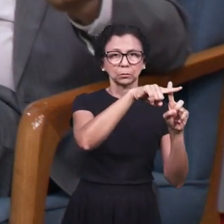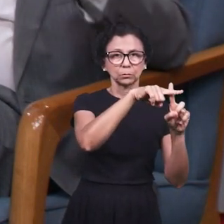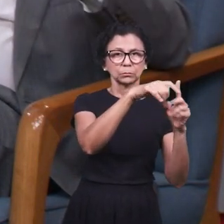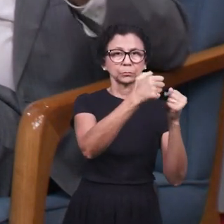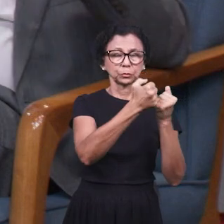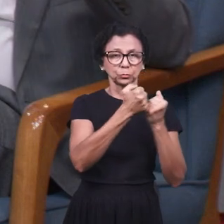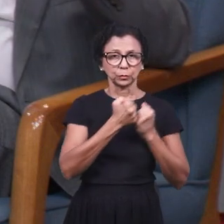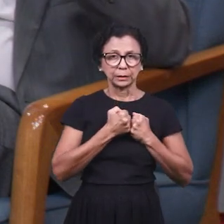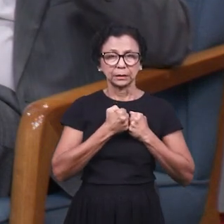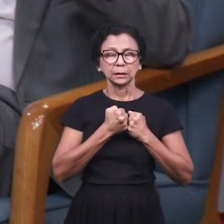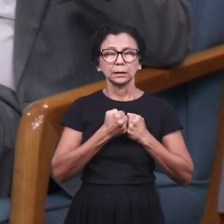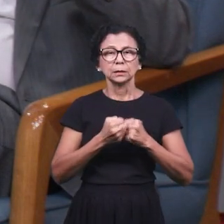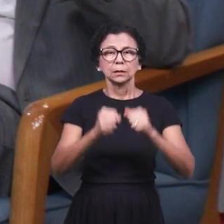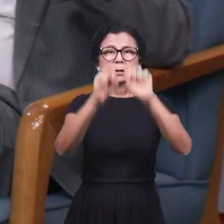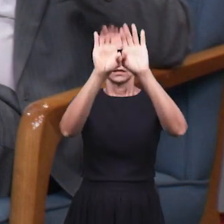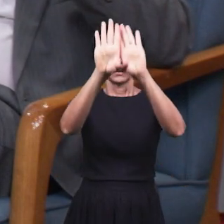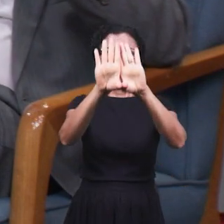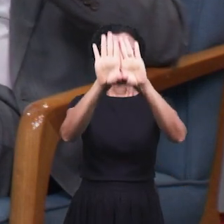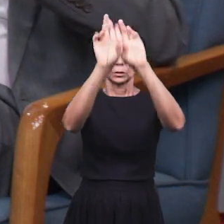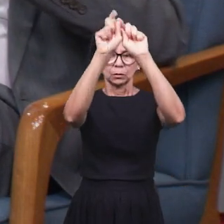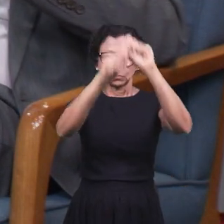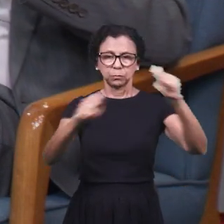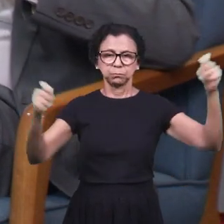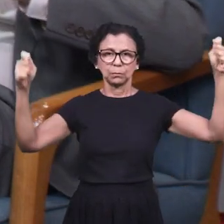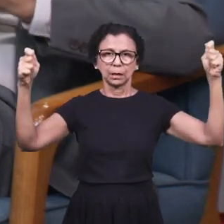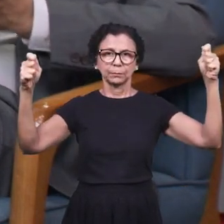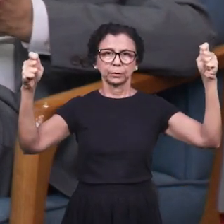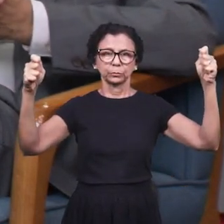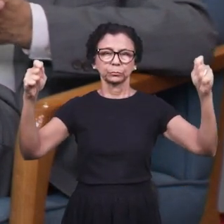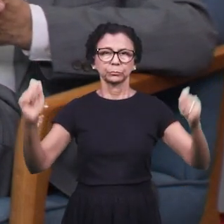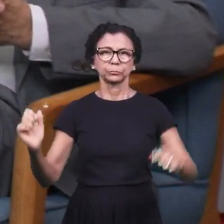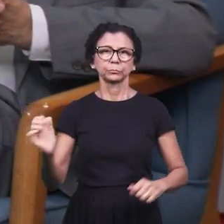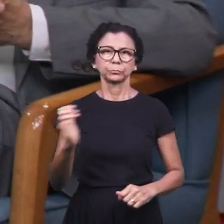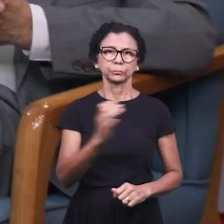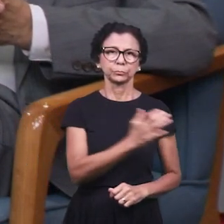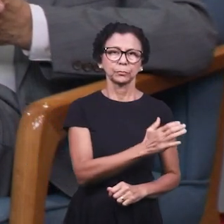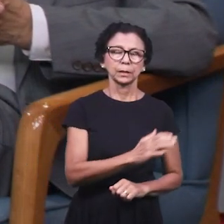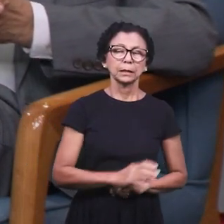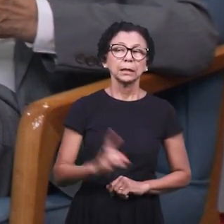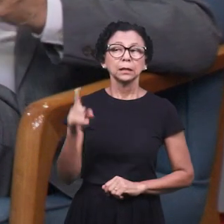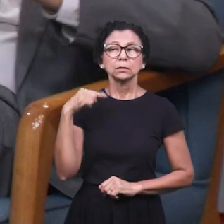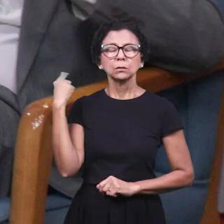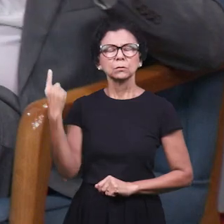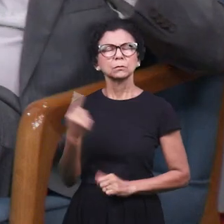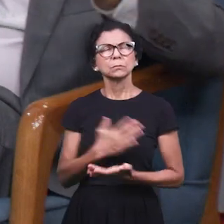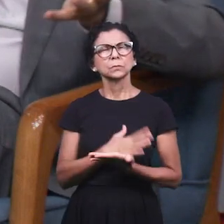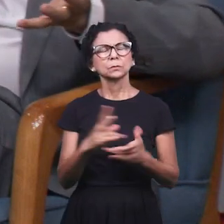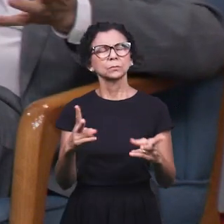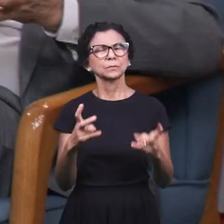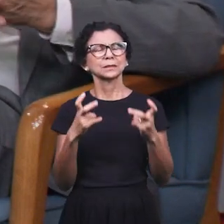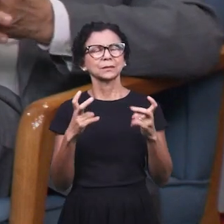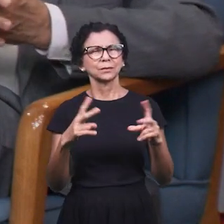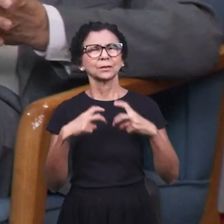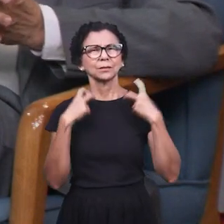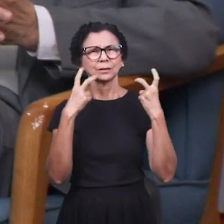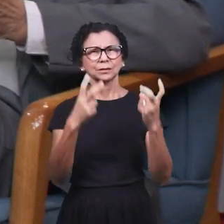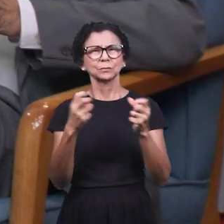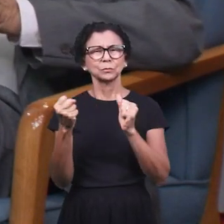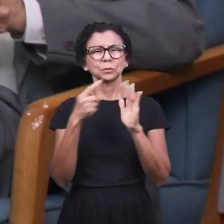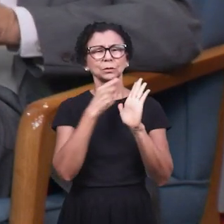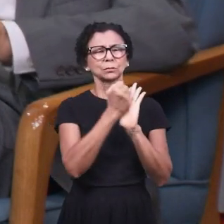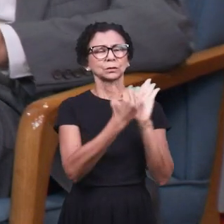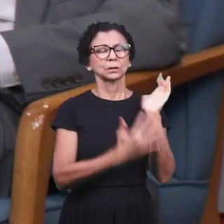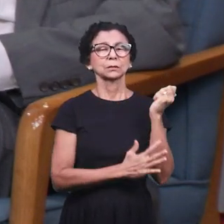pelo sangue de Jesus, nós começamos a observar que havia um mistério nisso,